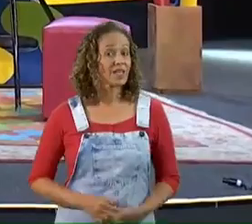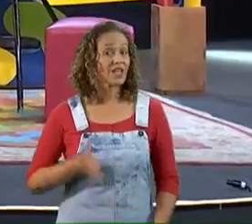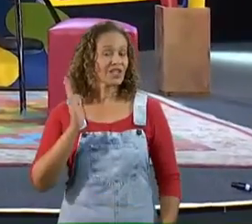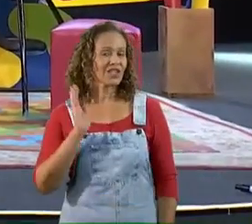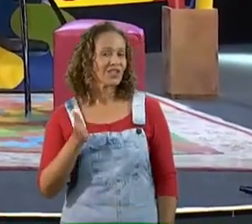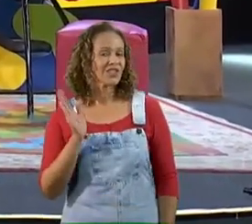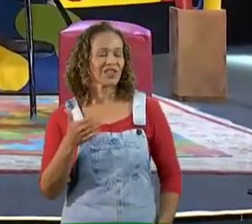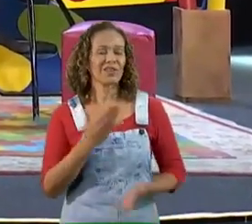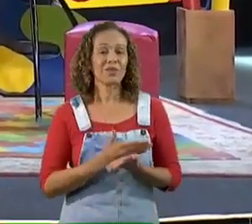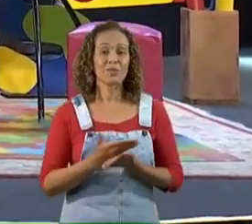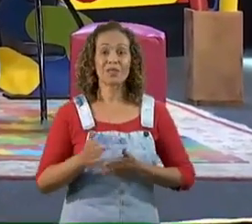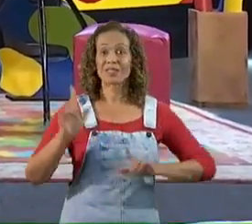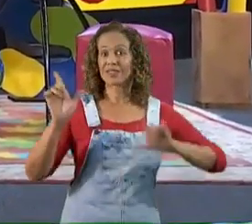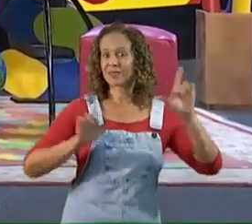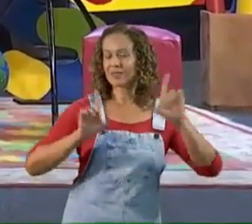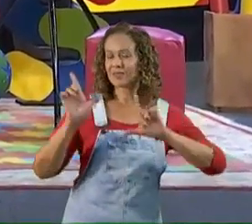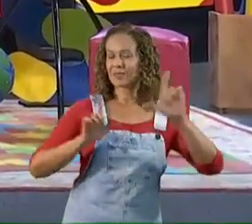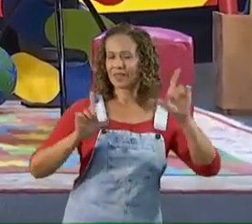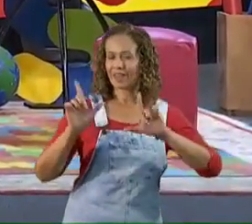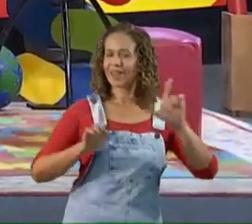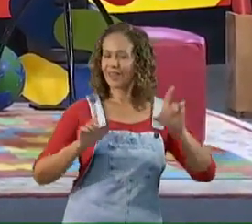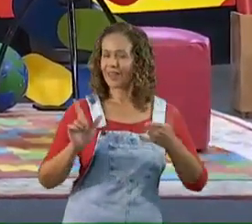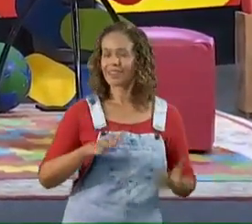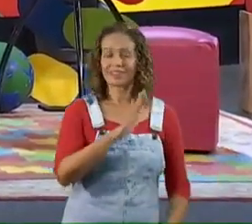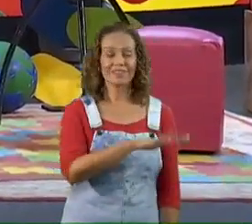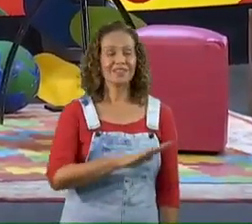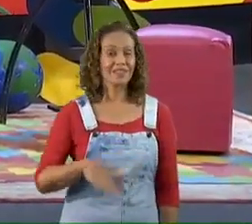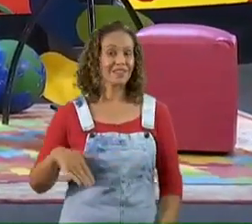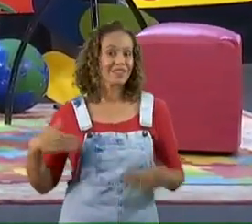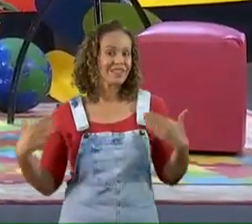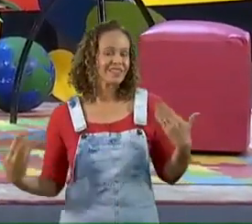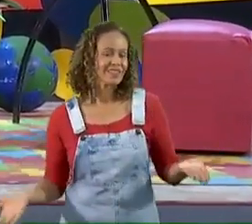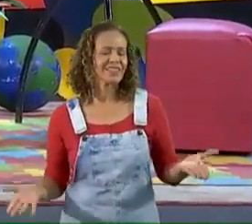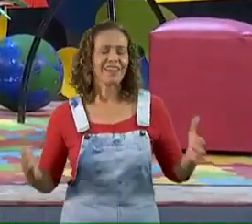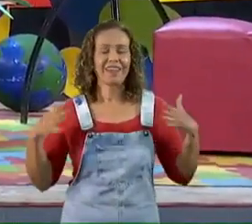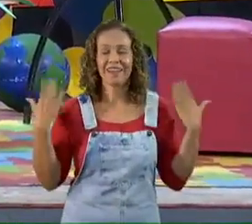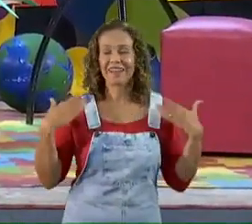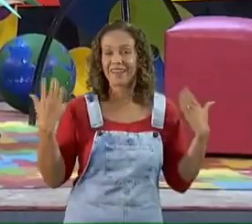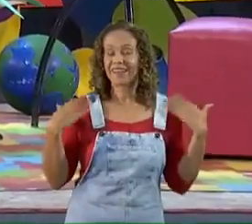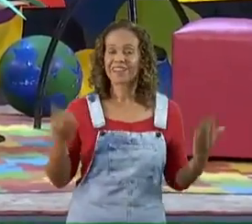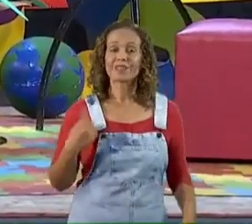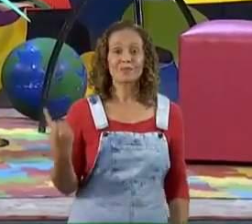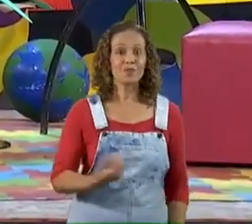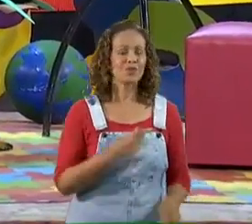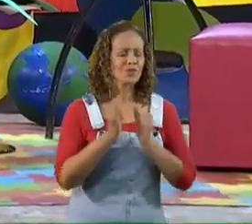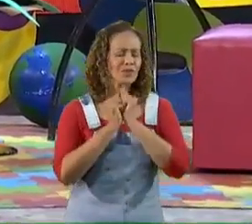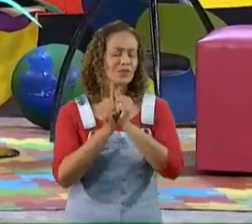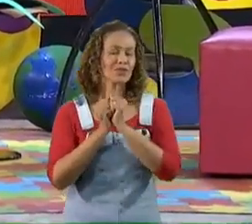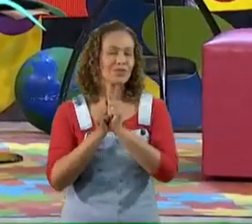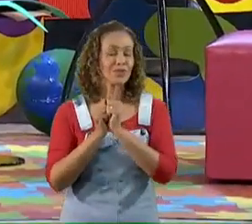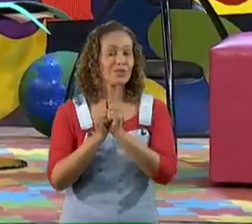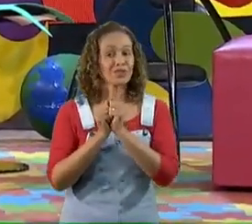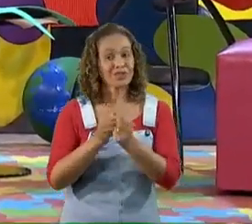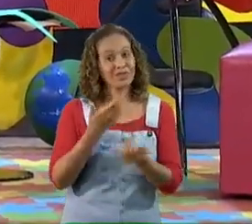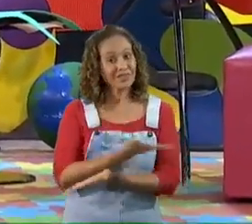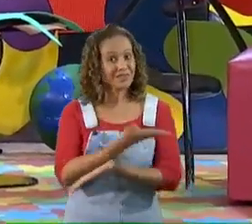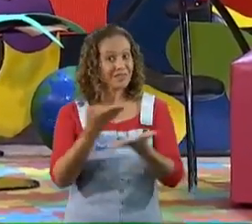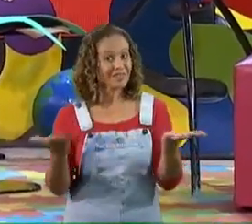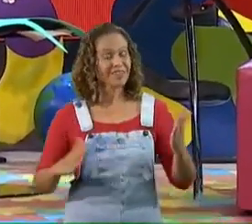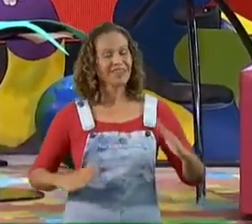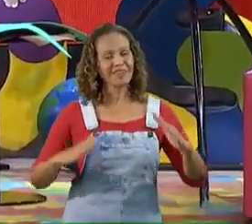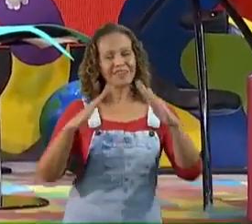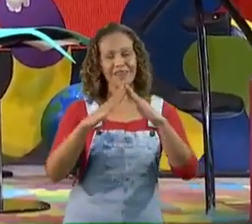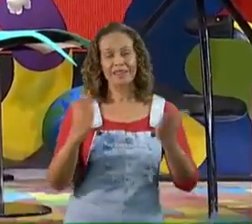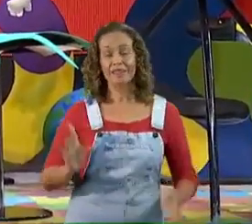Já está no ar o nosso Play Kids! Que alegria poder estar mais uma vez aqui na sua casa. Esse